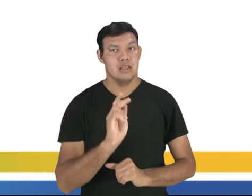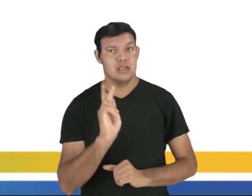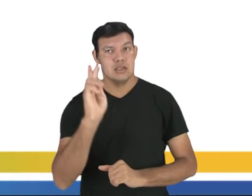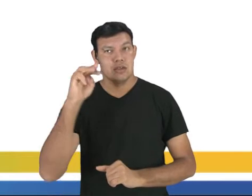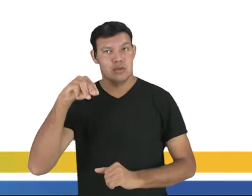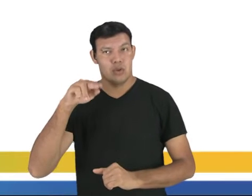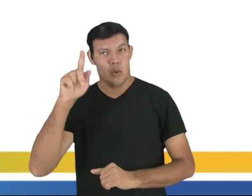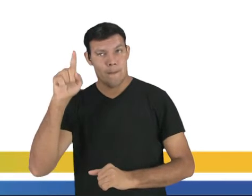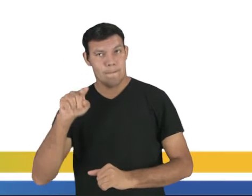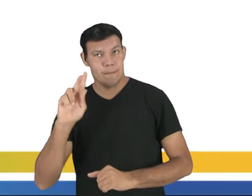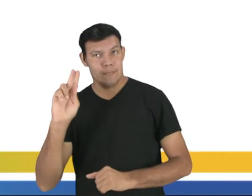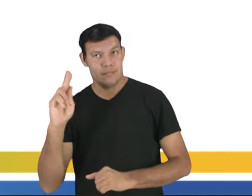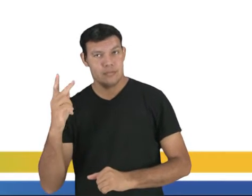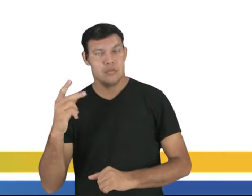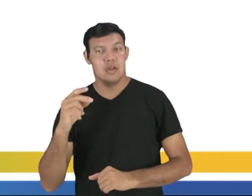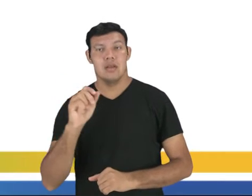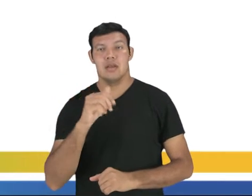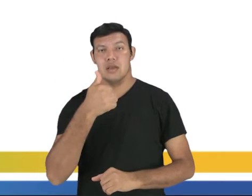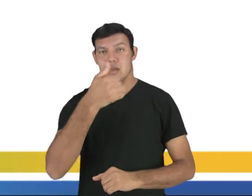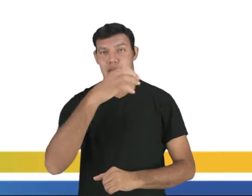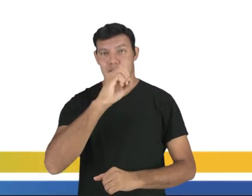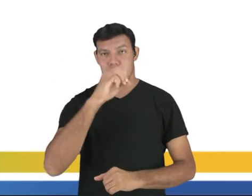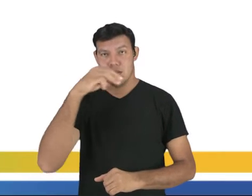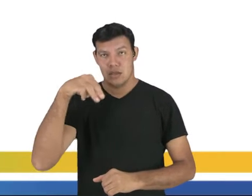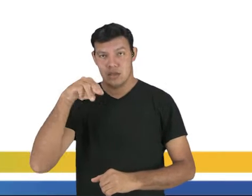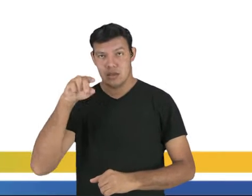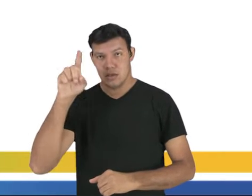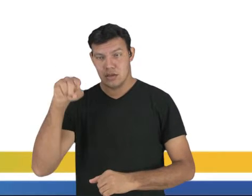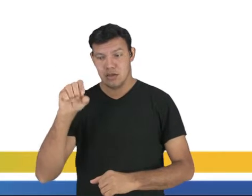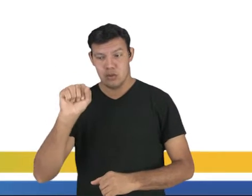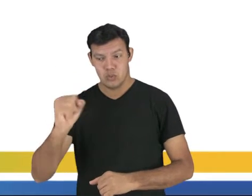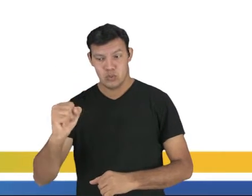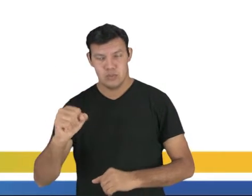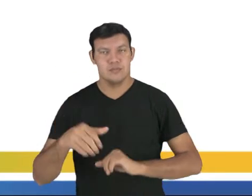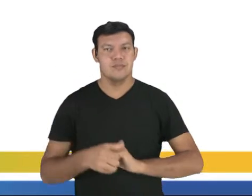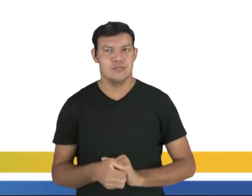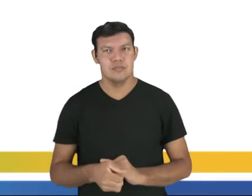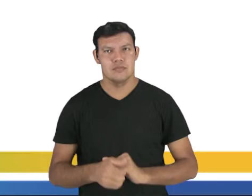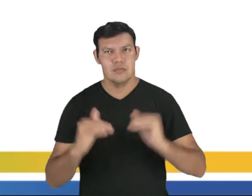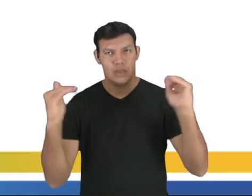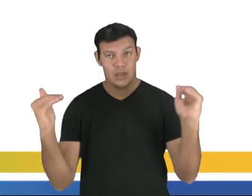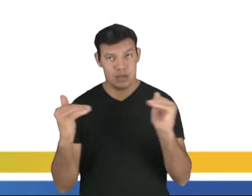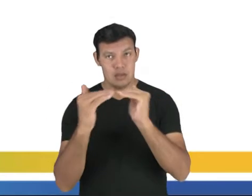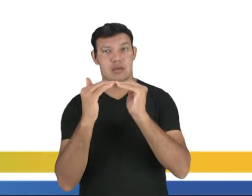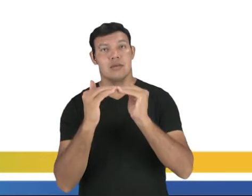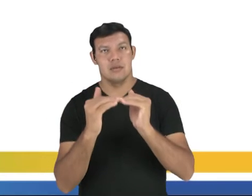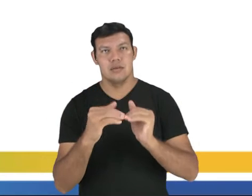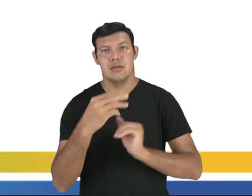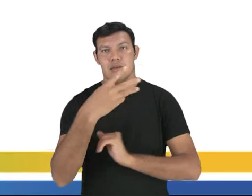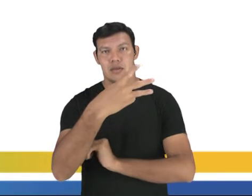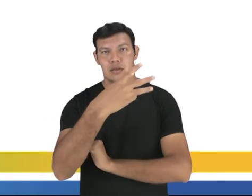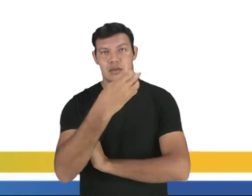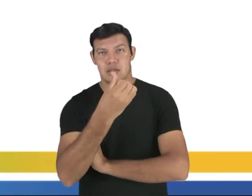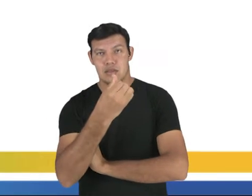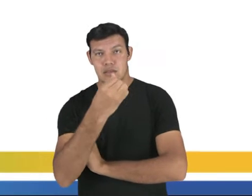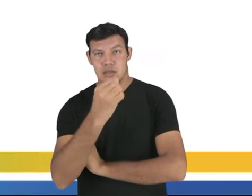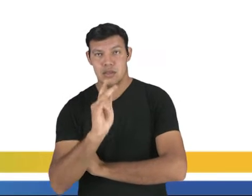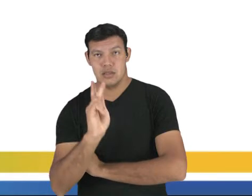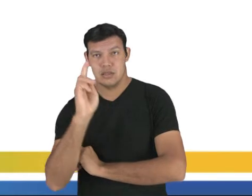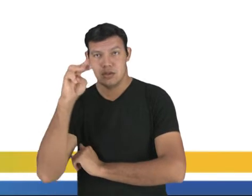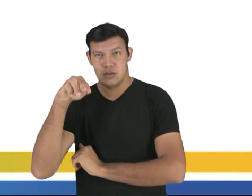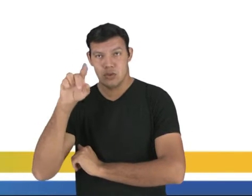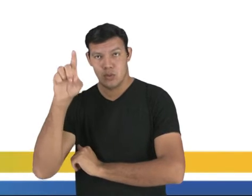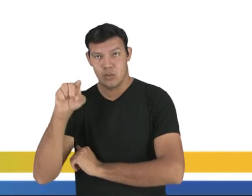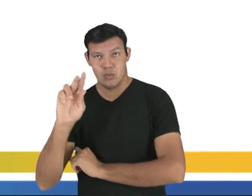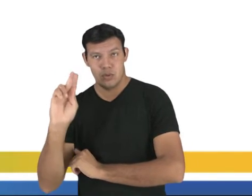hora. Desculpa, 10 metros por segundo. E isso é equivalente a 36 km por hora.